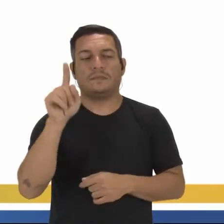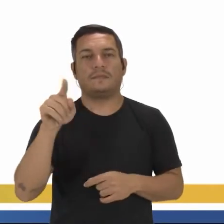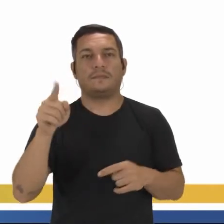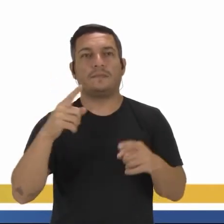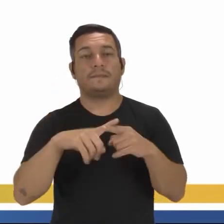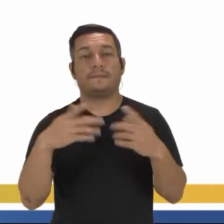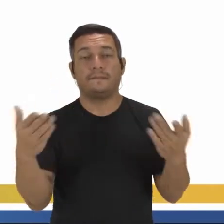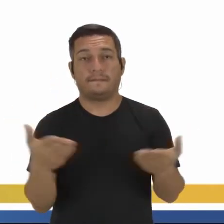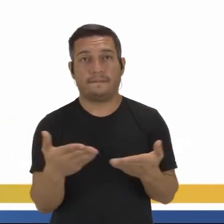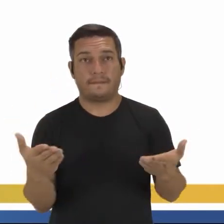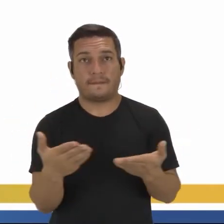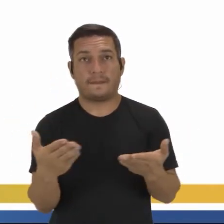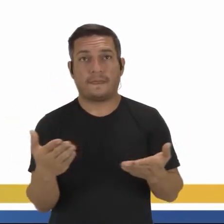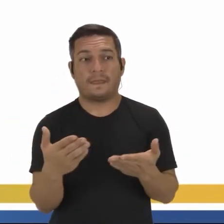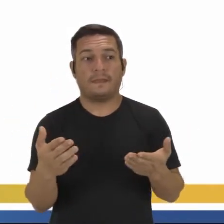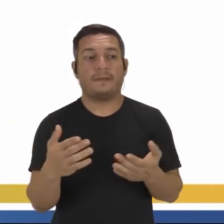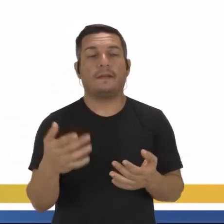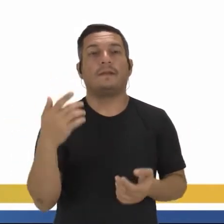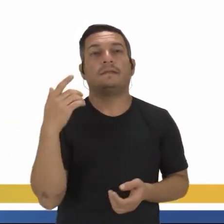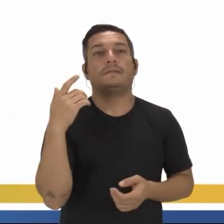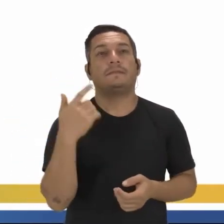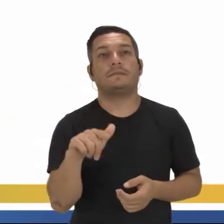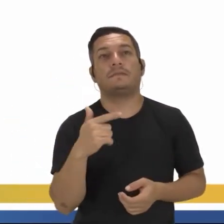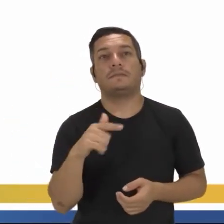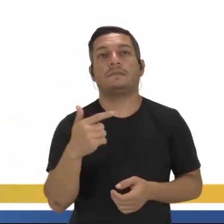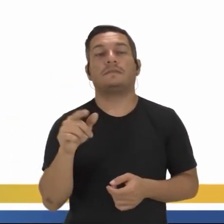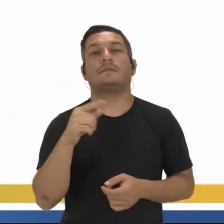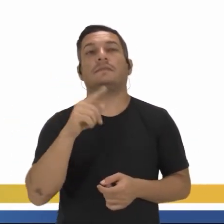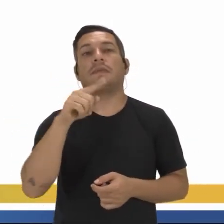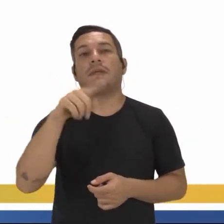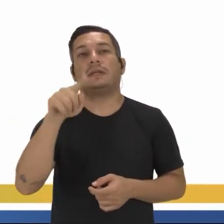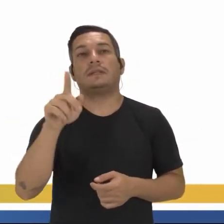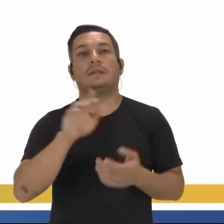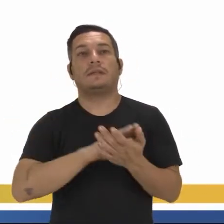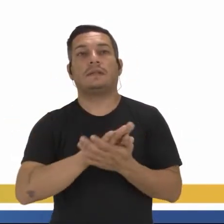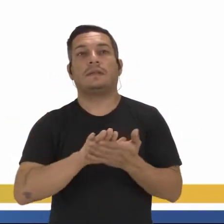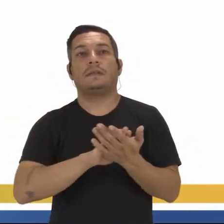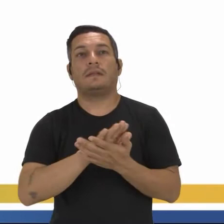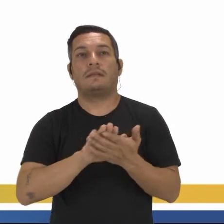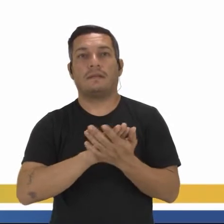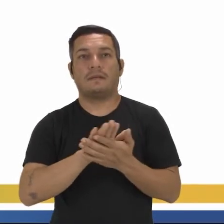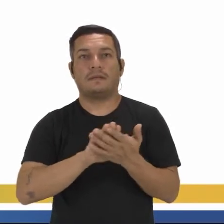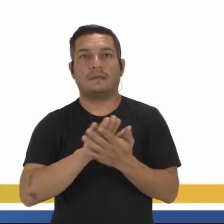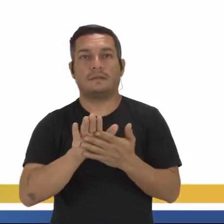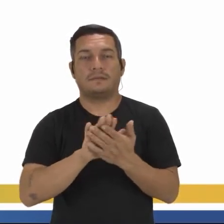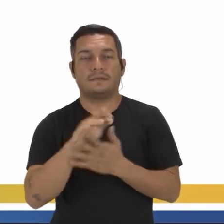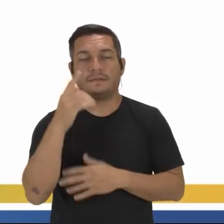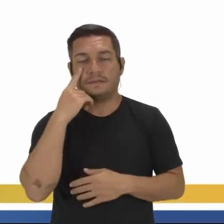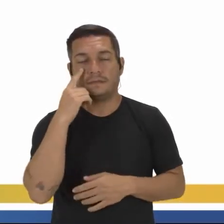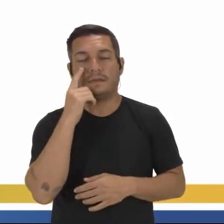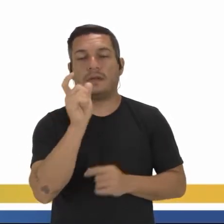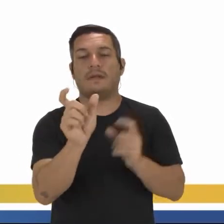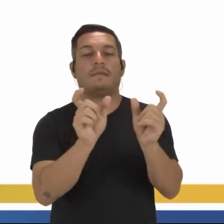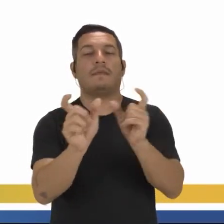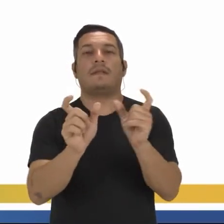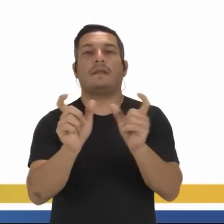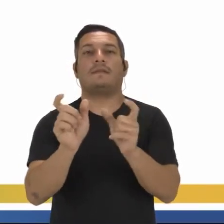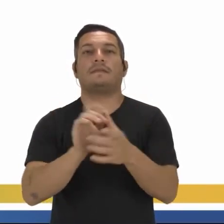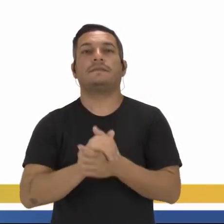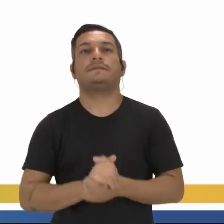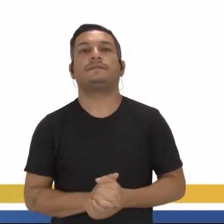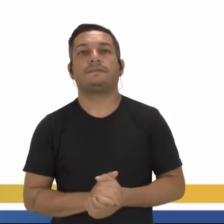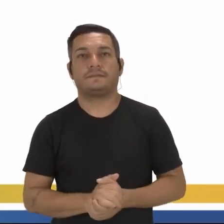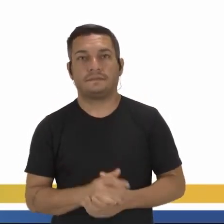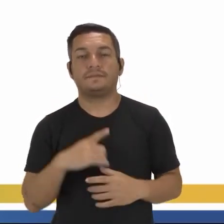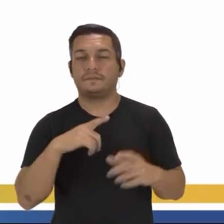Mas agora, elas não têm mais acento. Vou, enjoo, vem, deem, perdoe e creem,